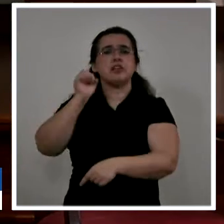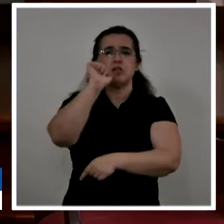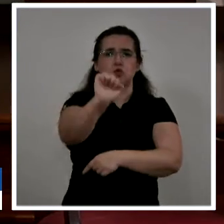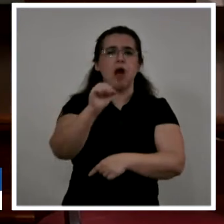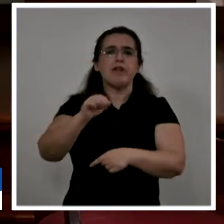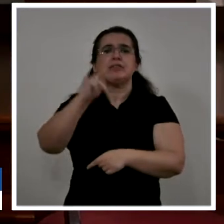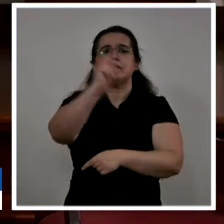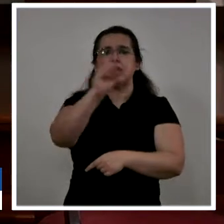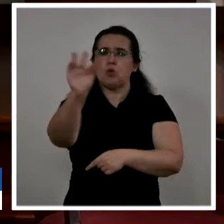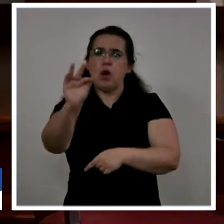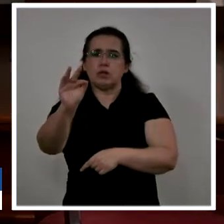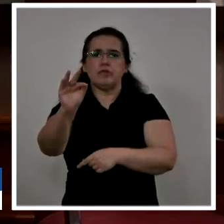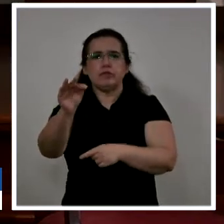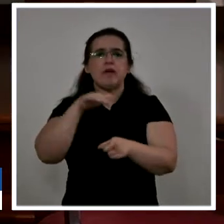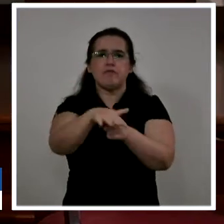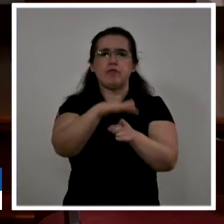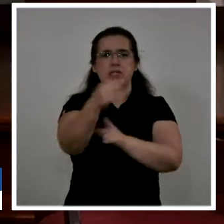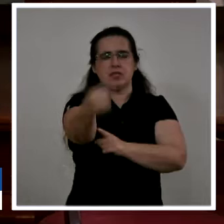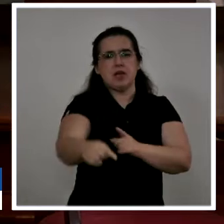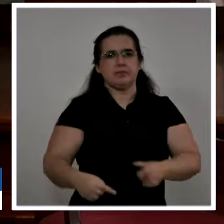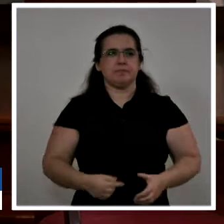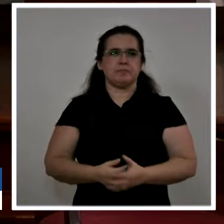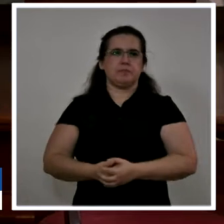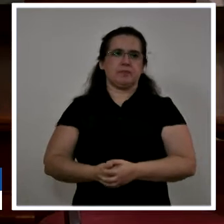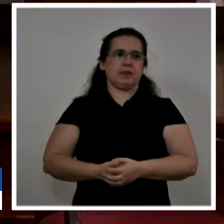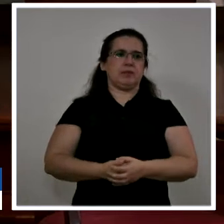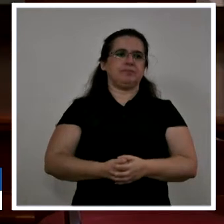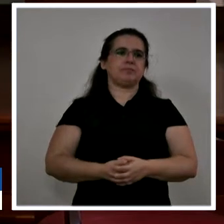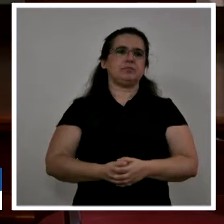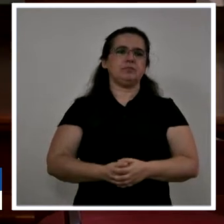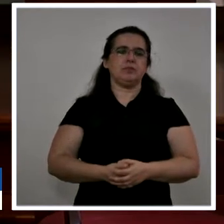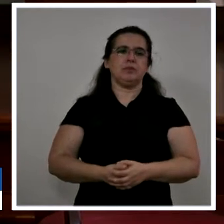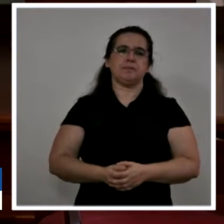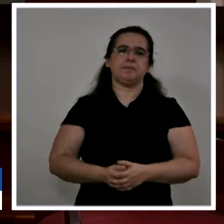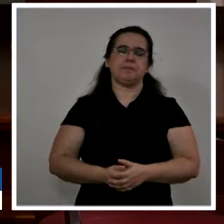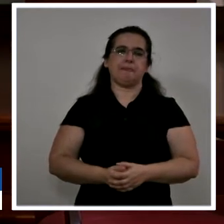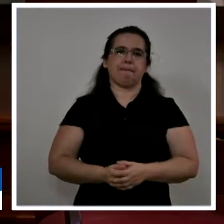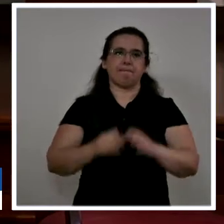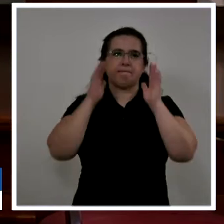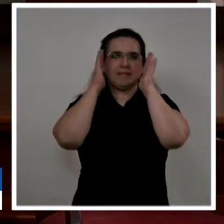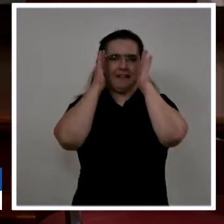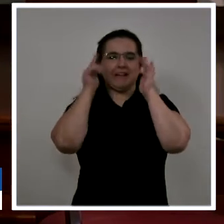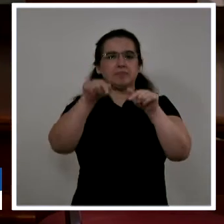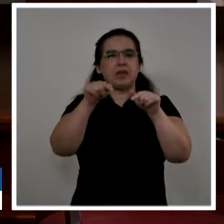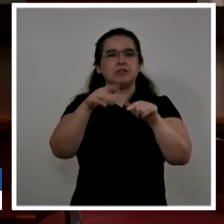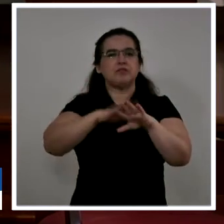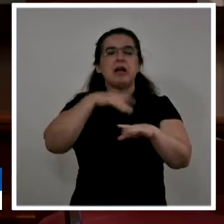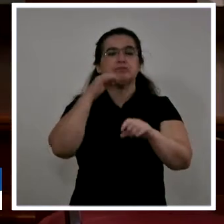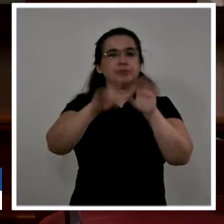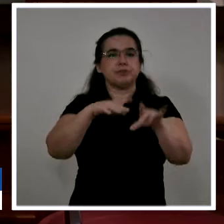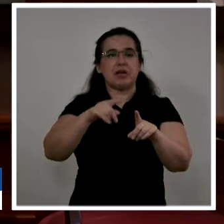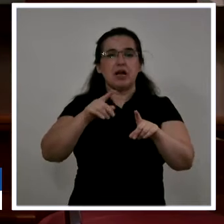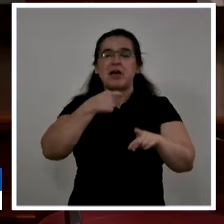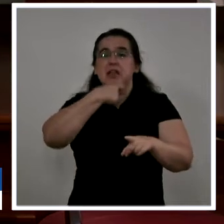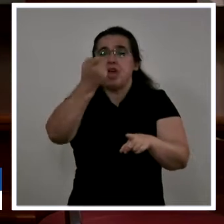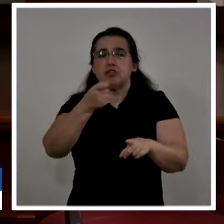justos seja a vida das pessoas, que isto vai acontecer de qualquer maneira e vai chegar até aos netos